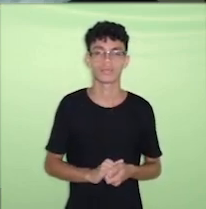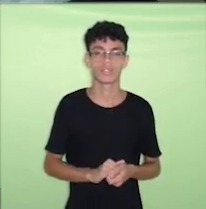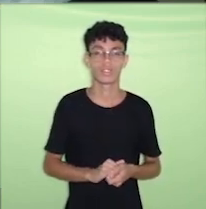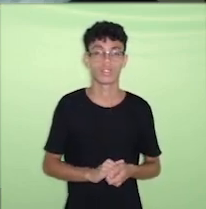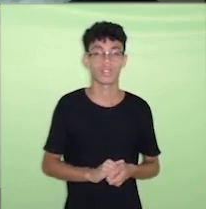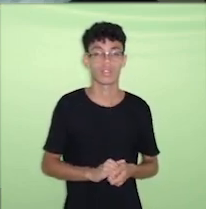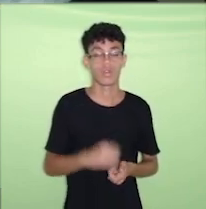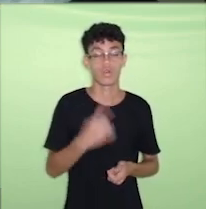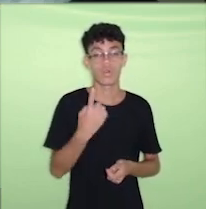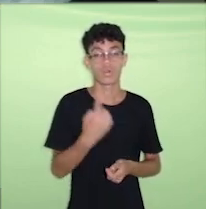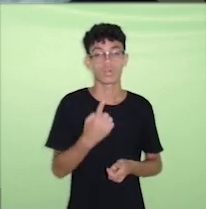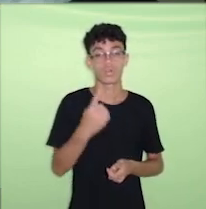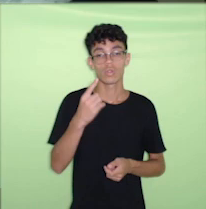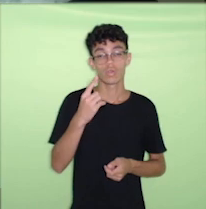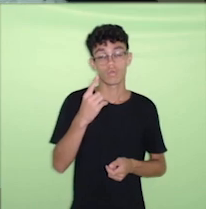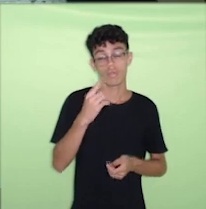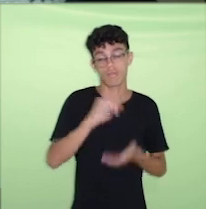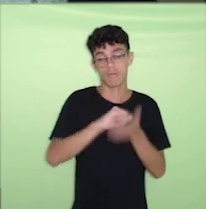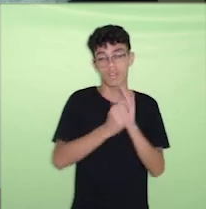Uma vez sim.